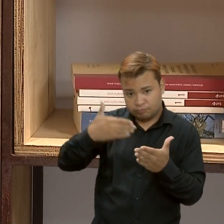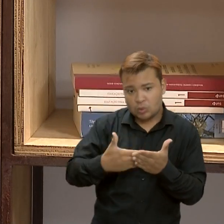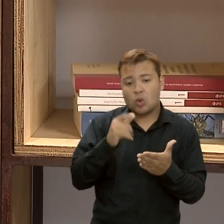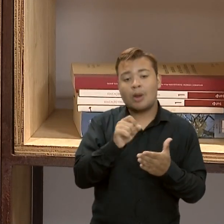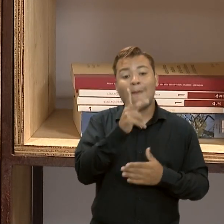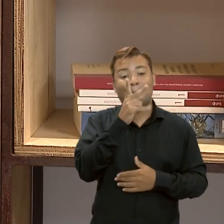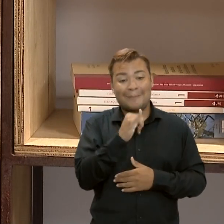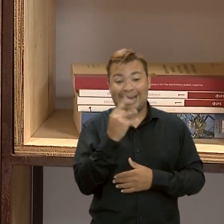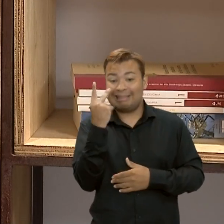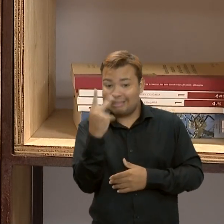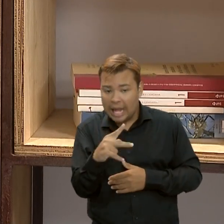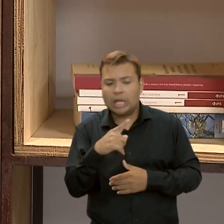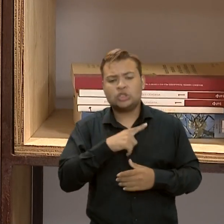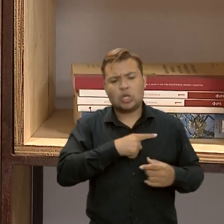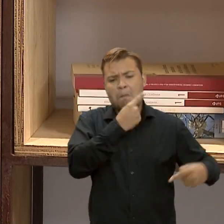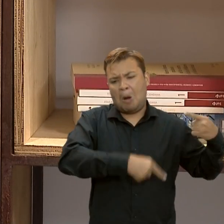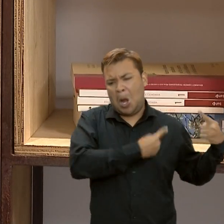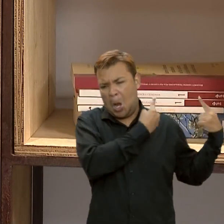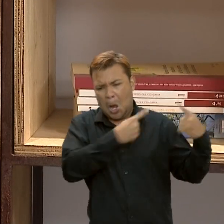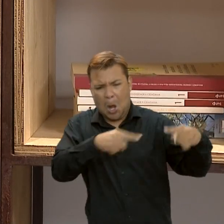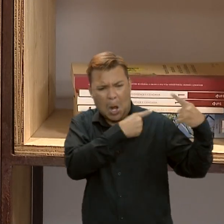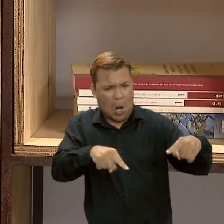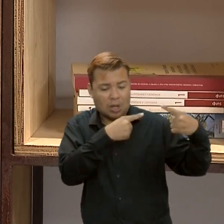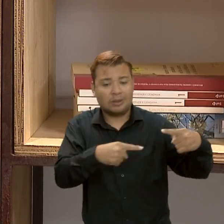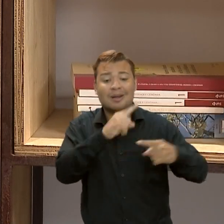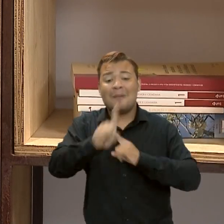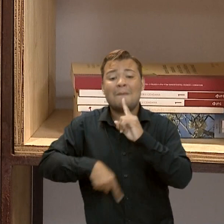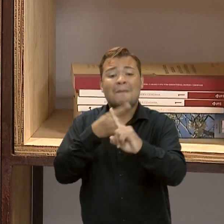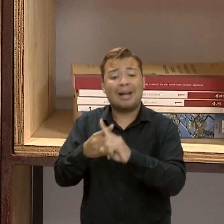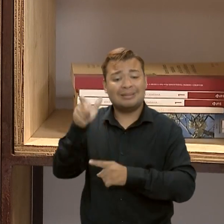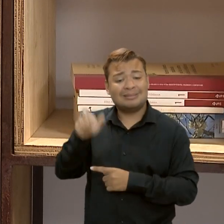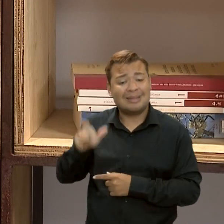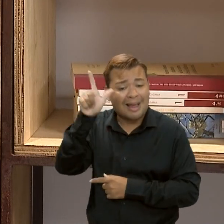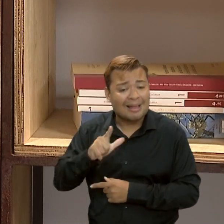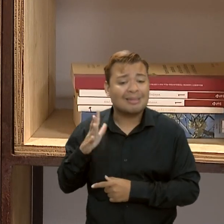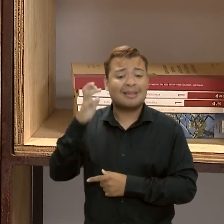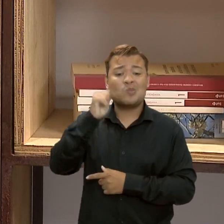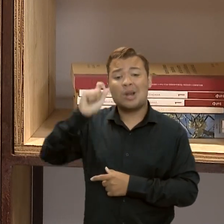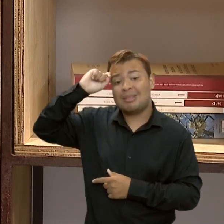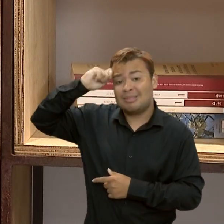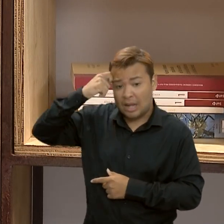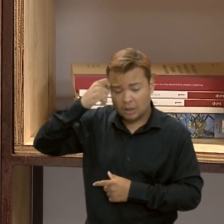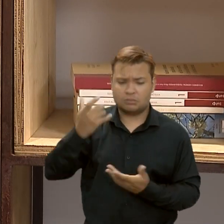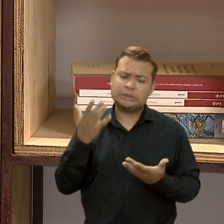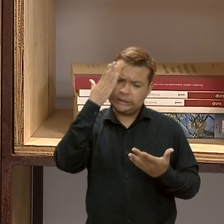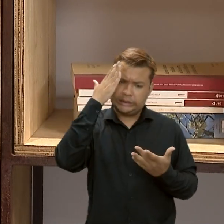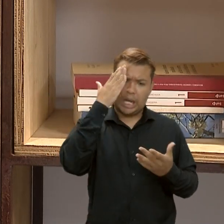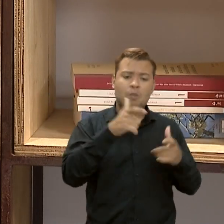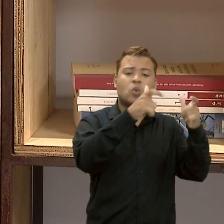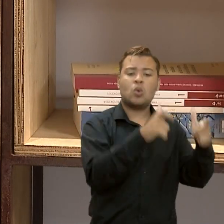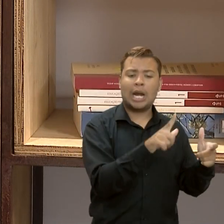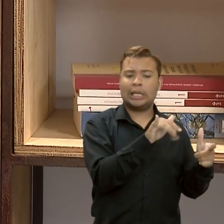seu país sofria, né? E também por ela ser uma mulher negra. Até então, naquela época, no liceu, a gente só